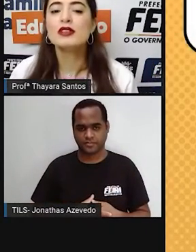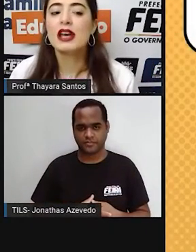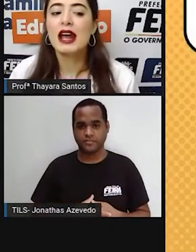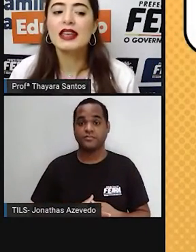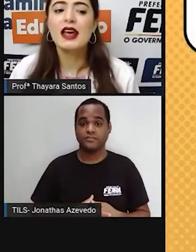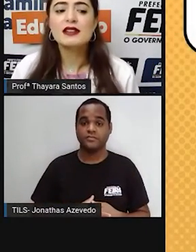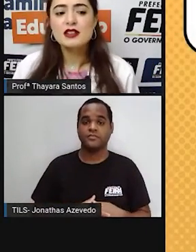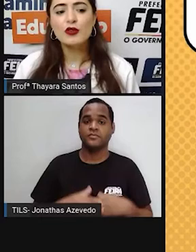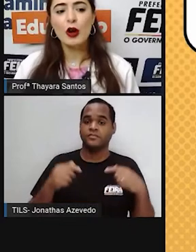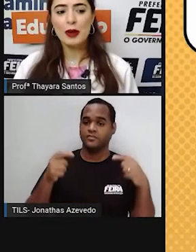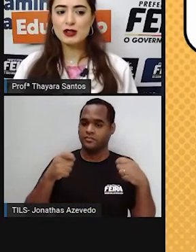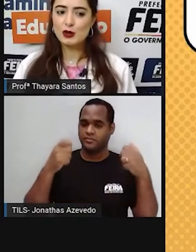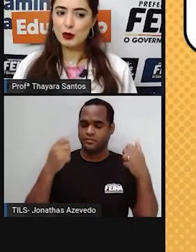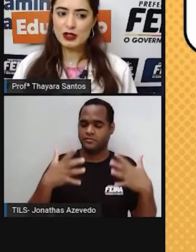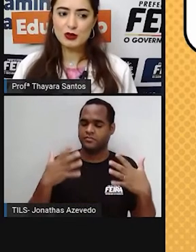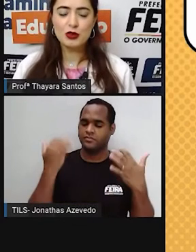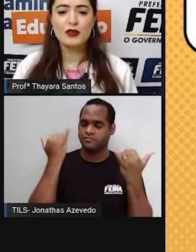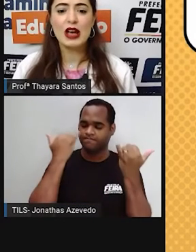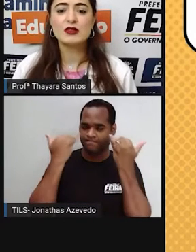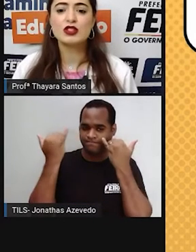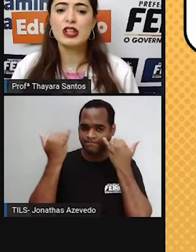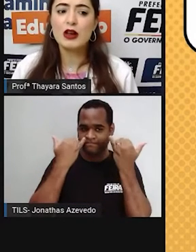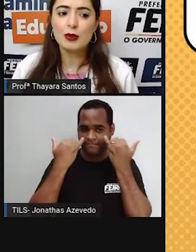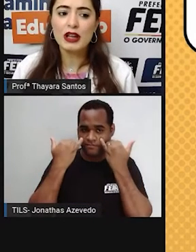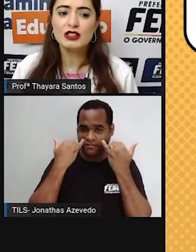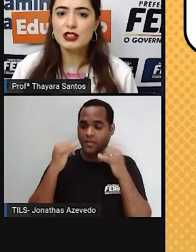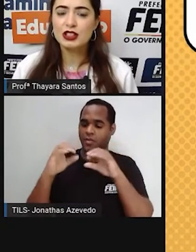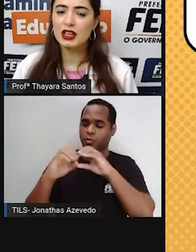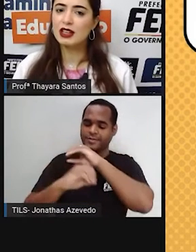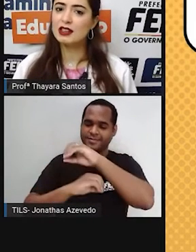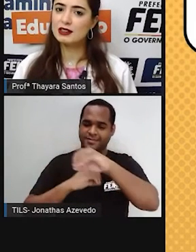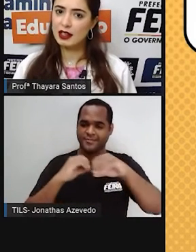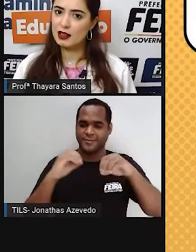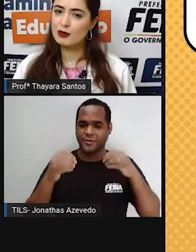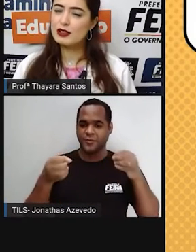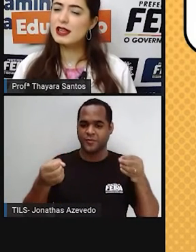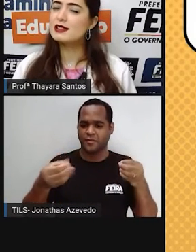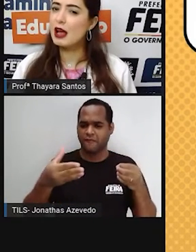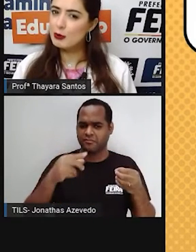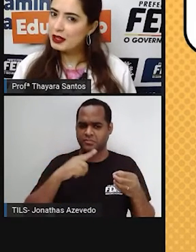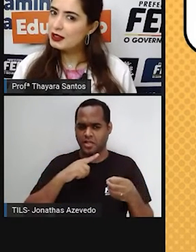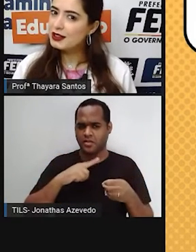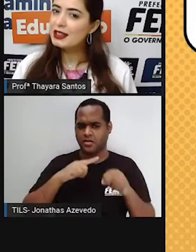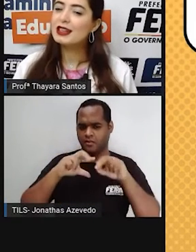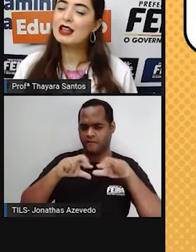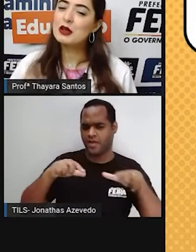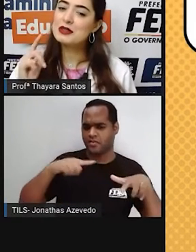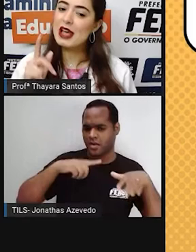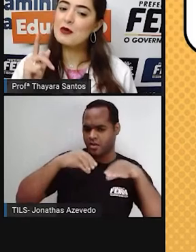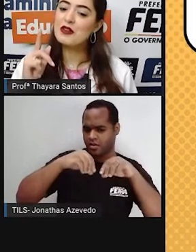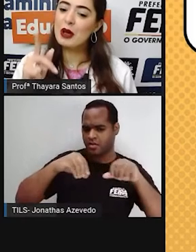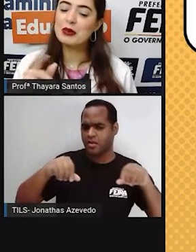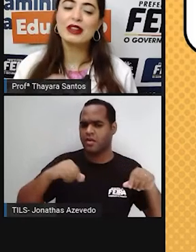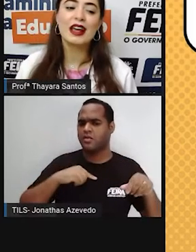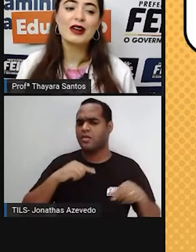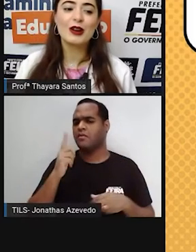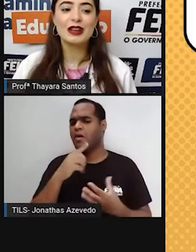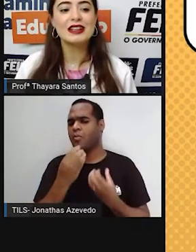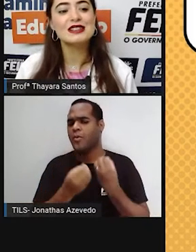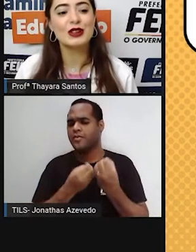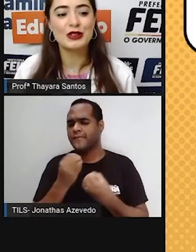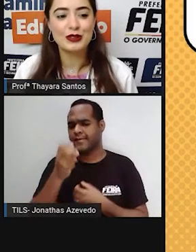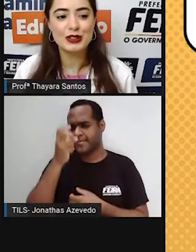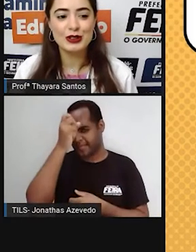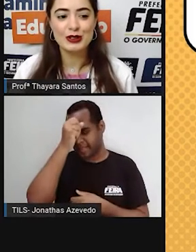E como será que essas informações do universo chegam para a gente até aqui na Terra? Vocês sabem? Quem não sabe vai aprender